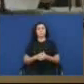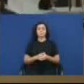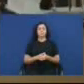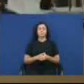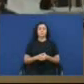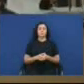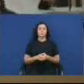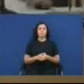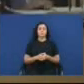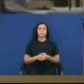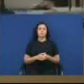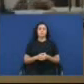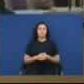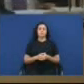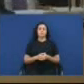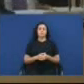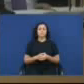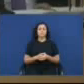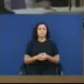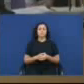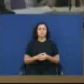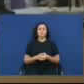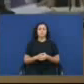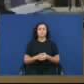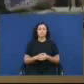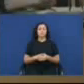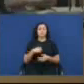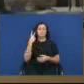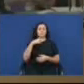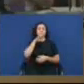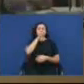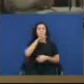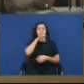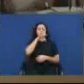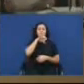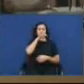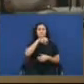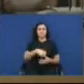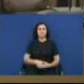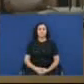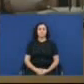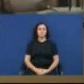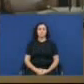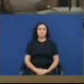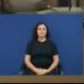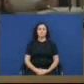outras providências. Vereador André Henrique Tigrão.